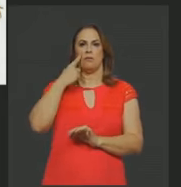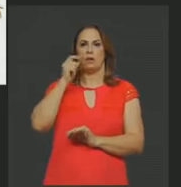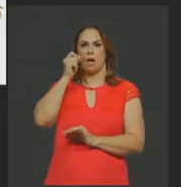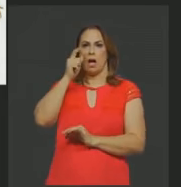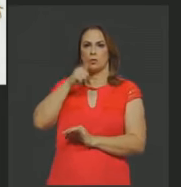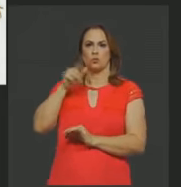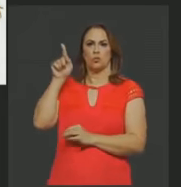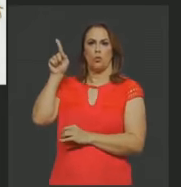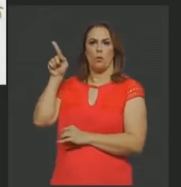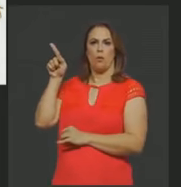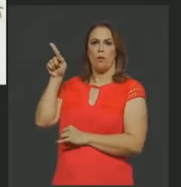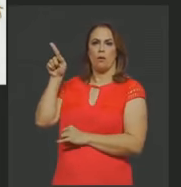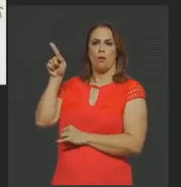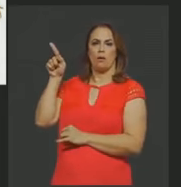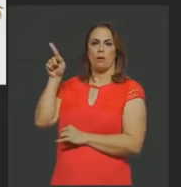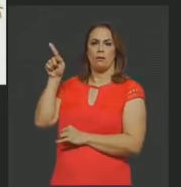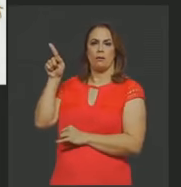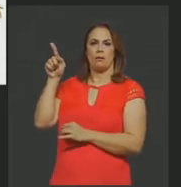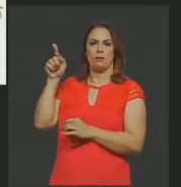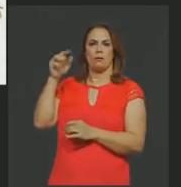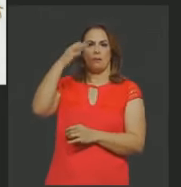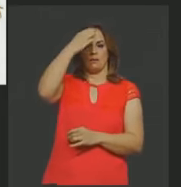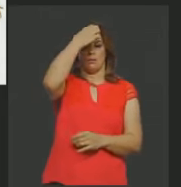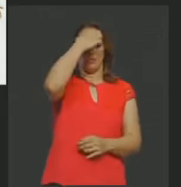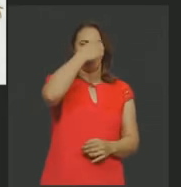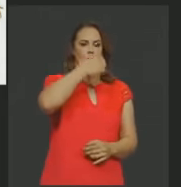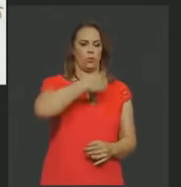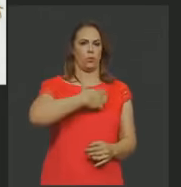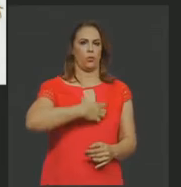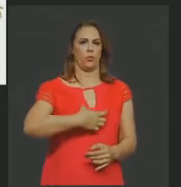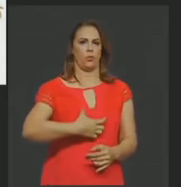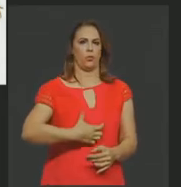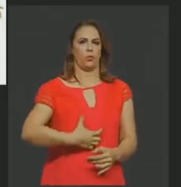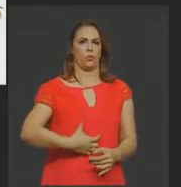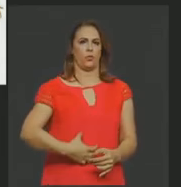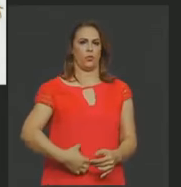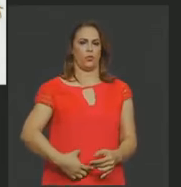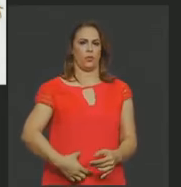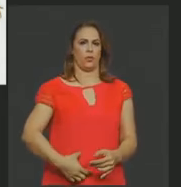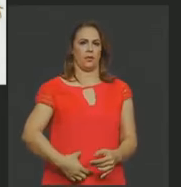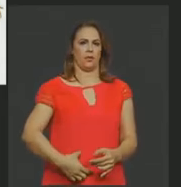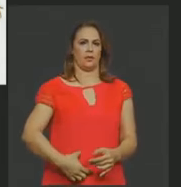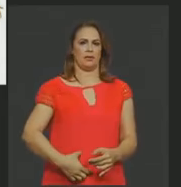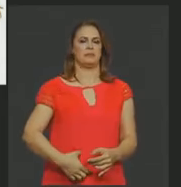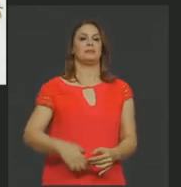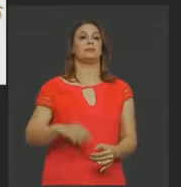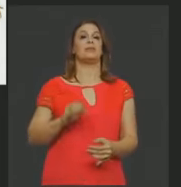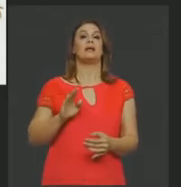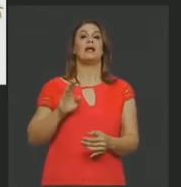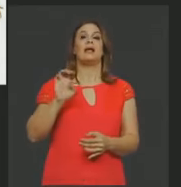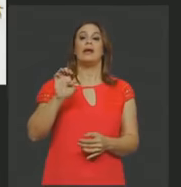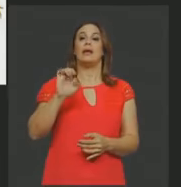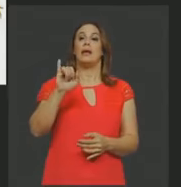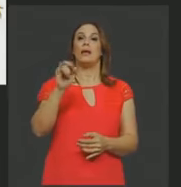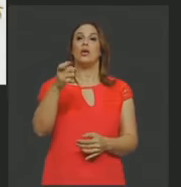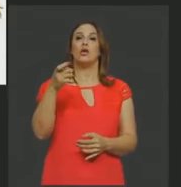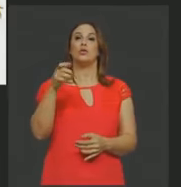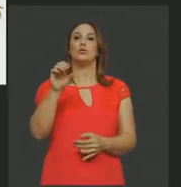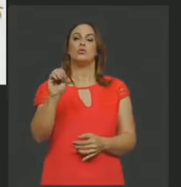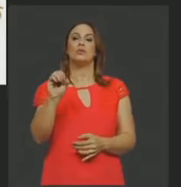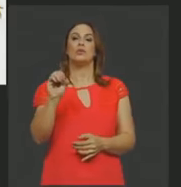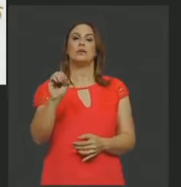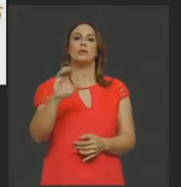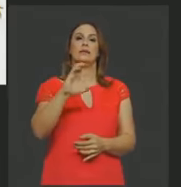torácica e a coluna vertebral. Então, isso aqui é o eixo central, que tem 80